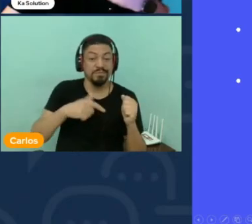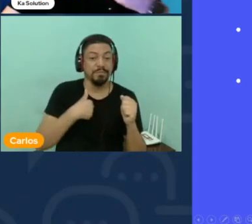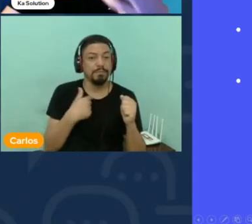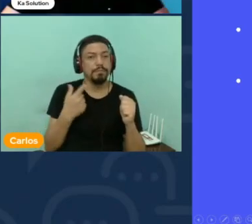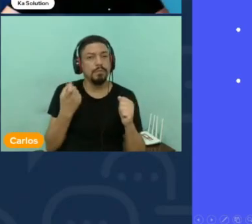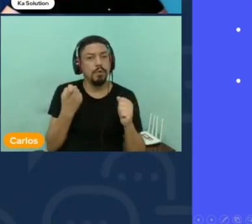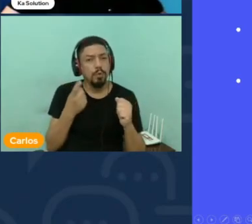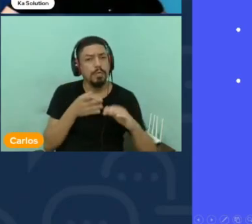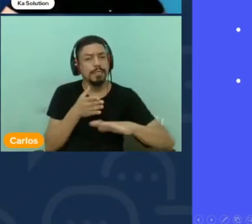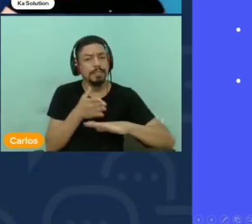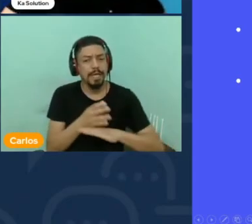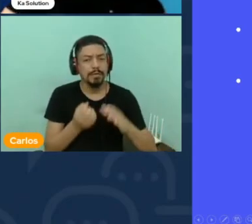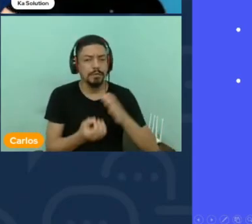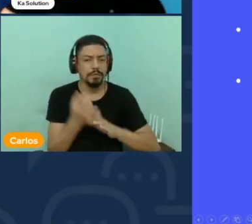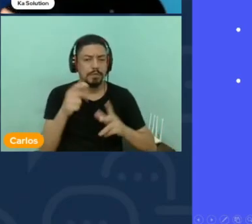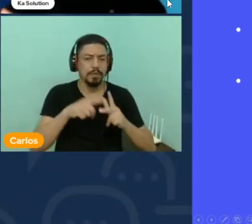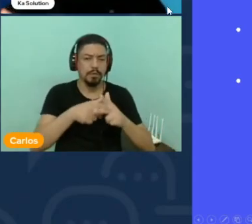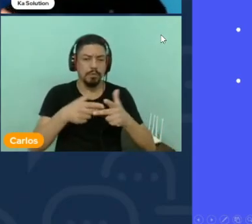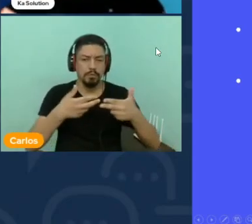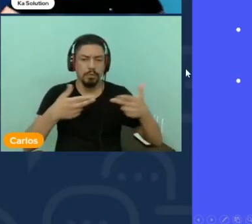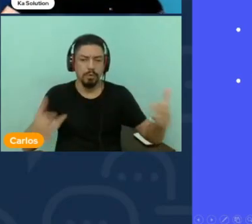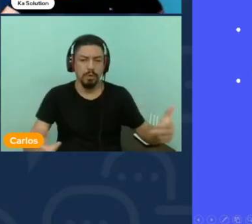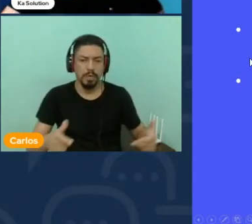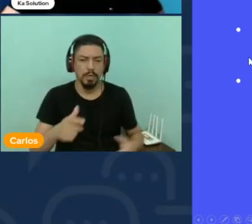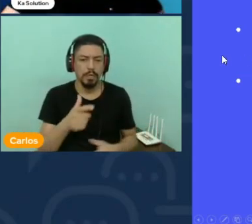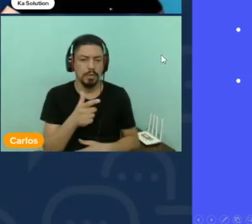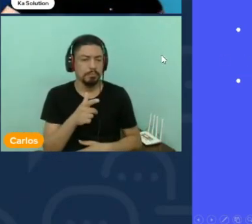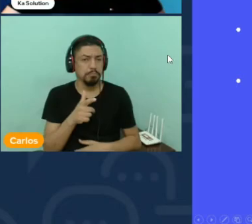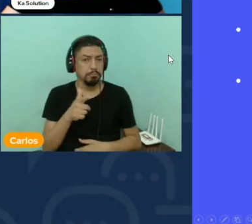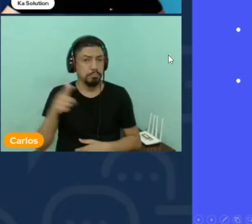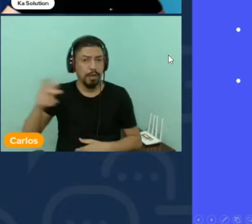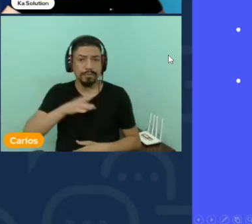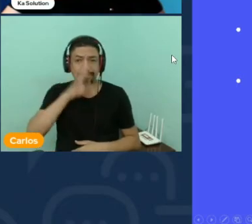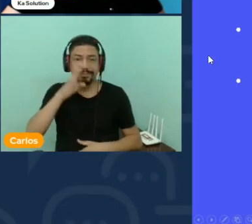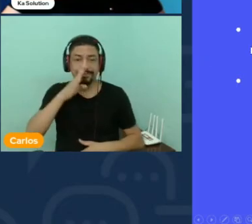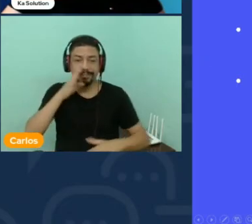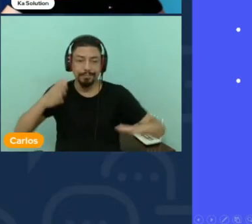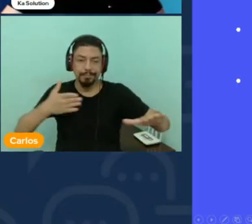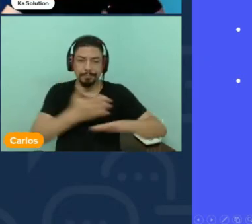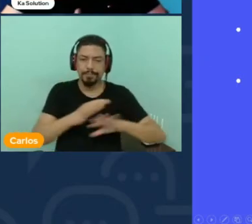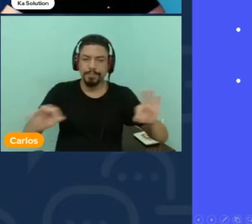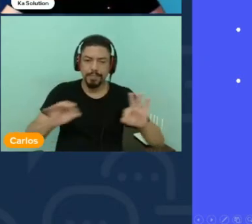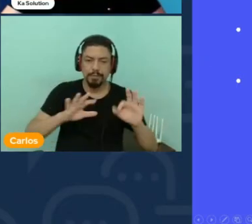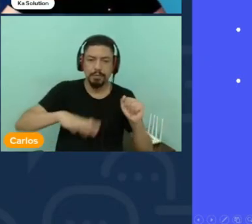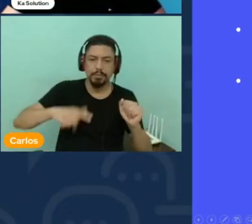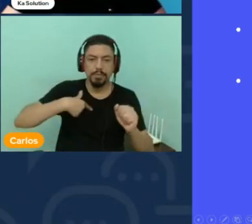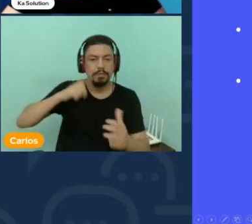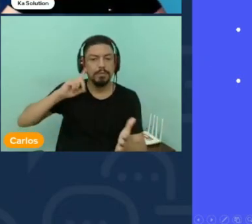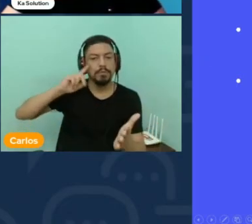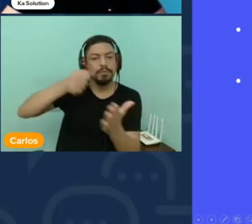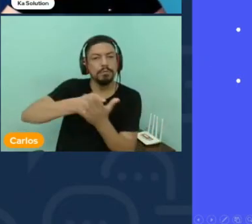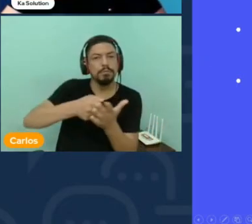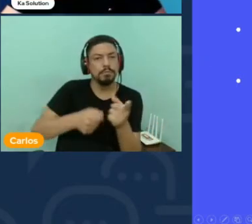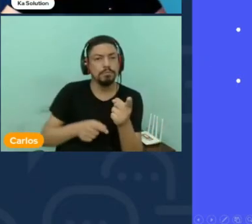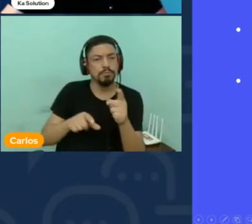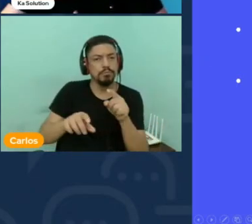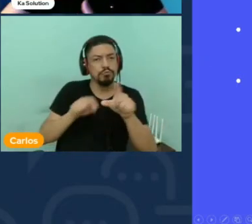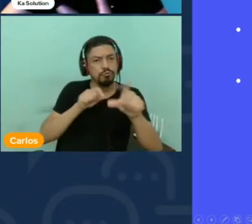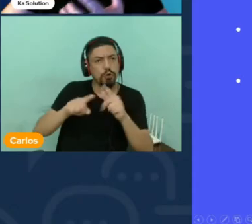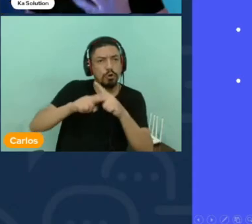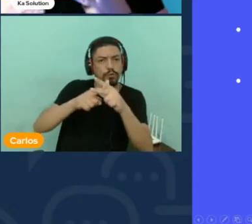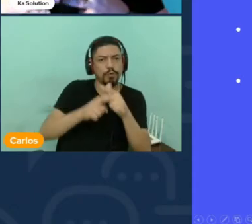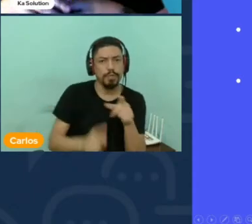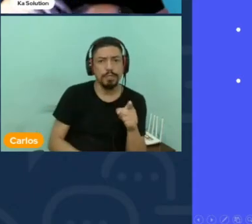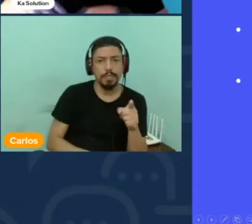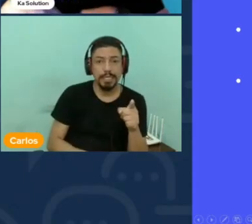sou eu que crio os meus recursos ali e ninguém mais. É um ambiente definido por mim. Eu